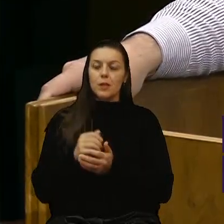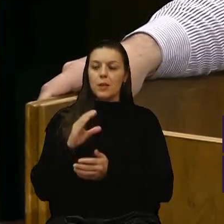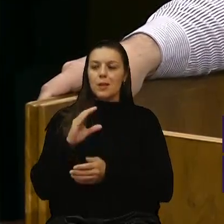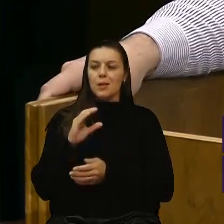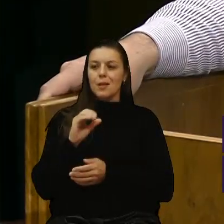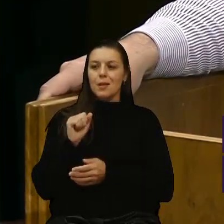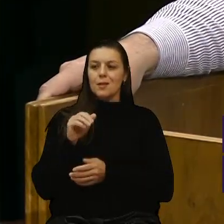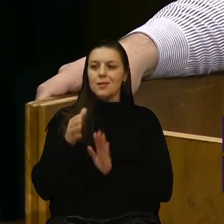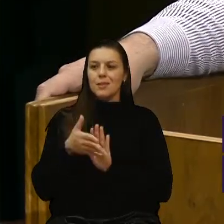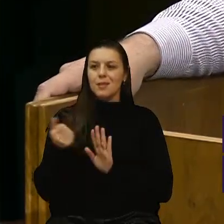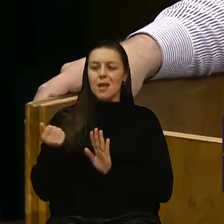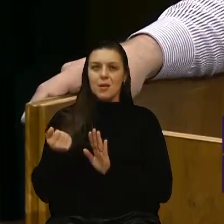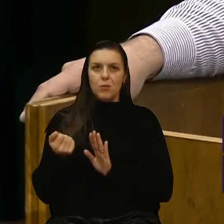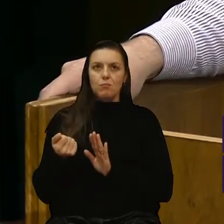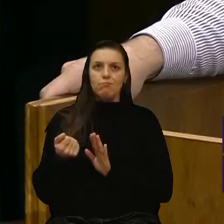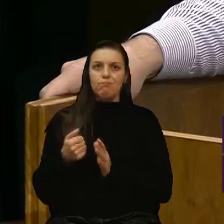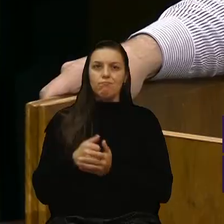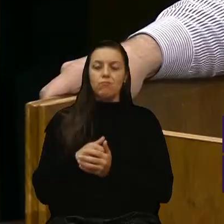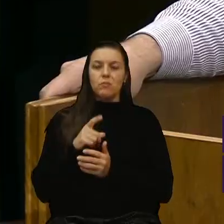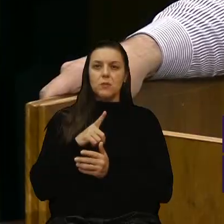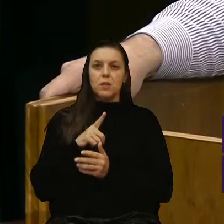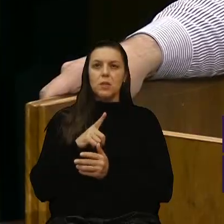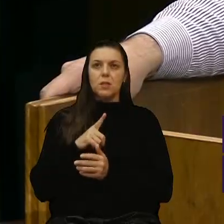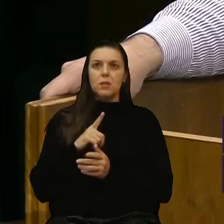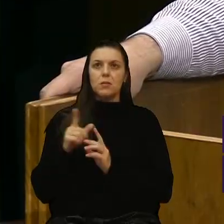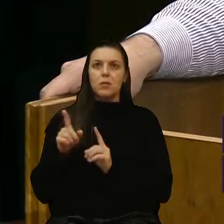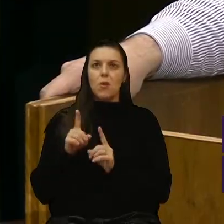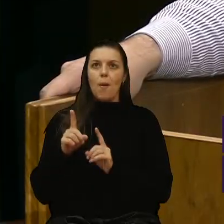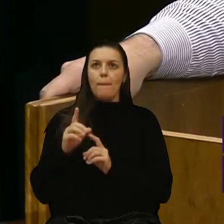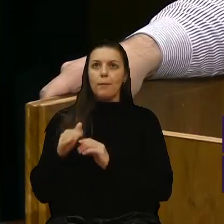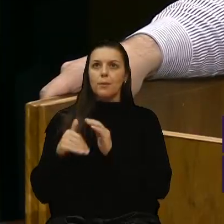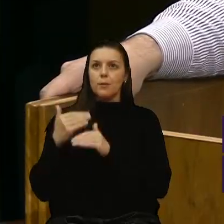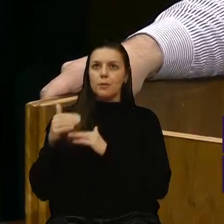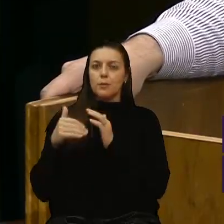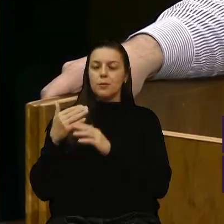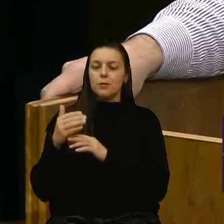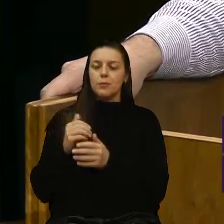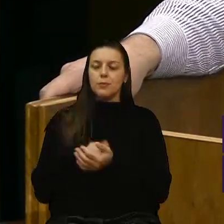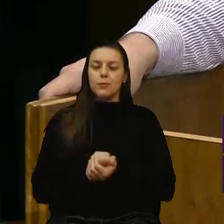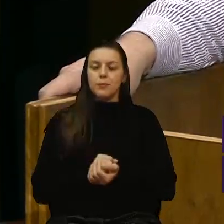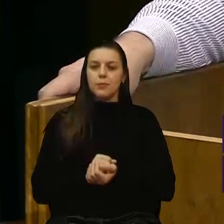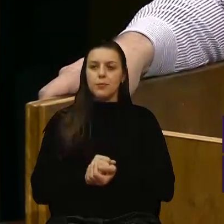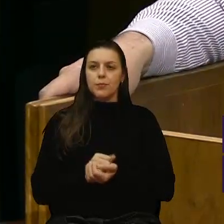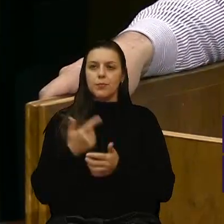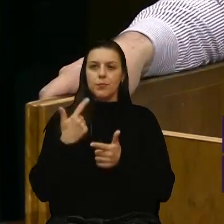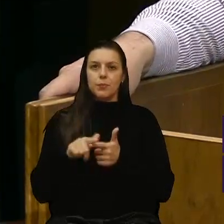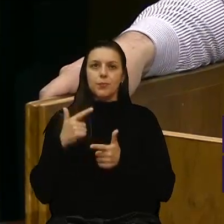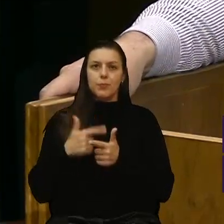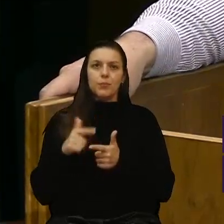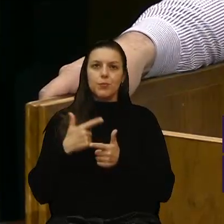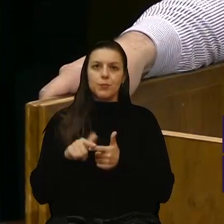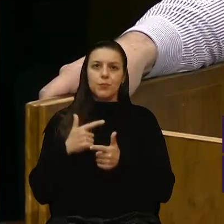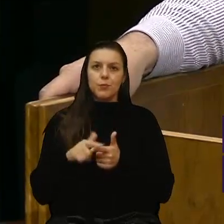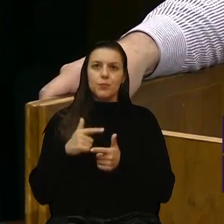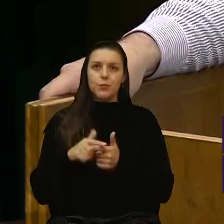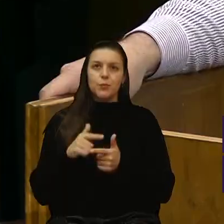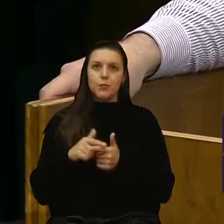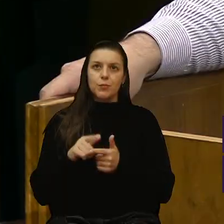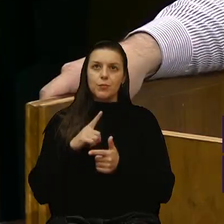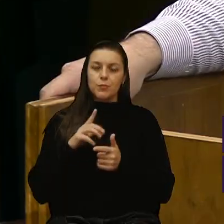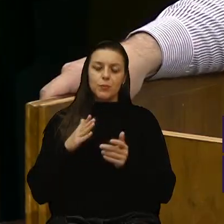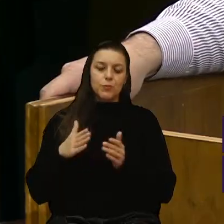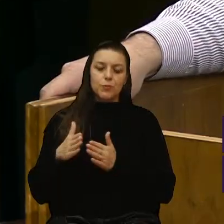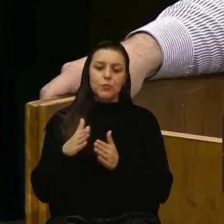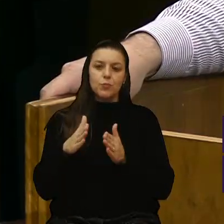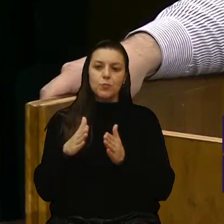forma arbitrária, num processo eivado de problemas, sem seguir o